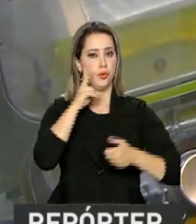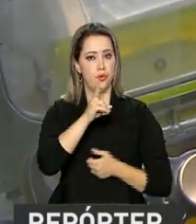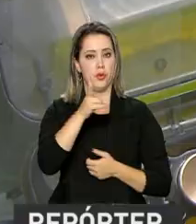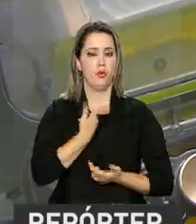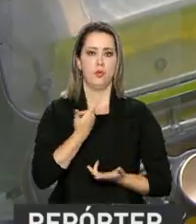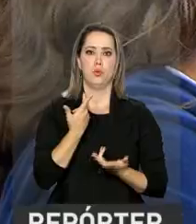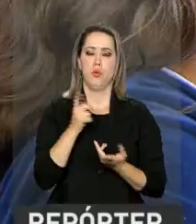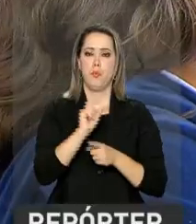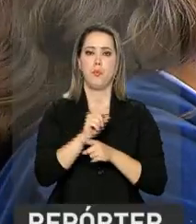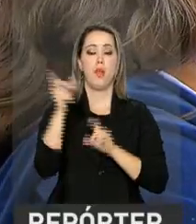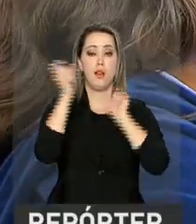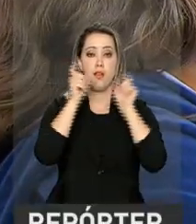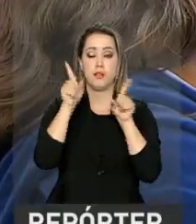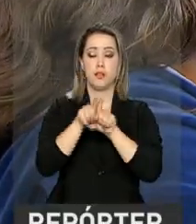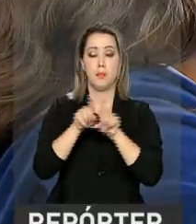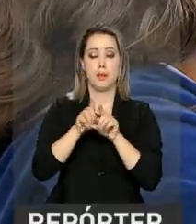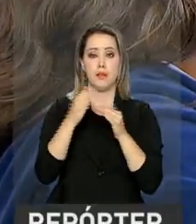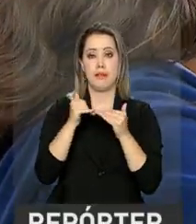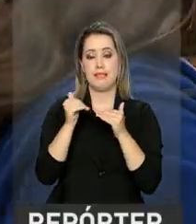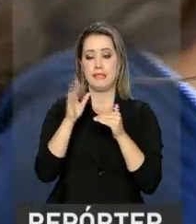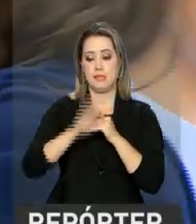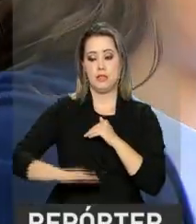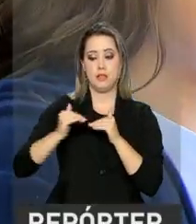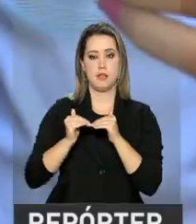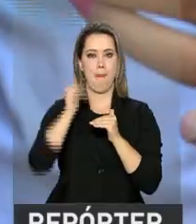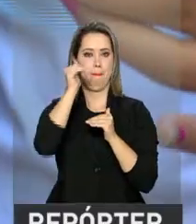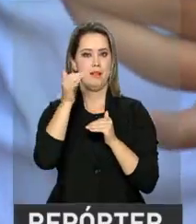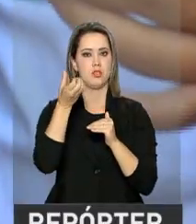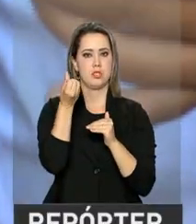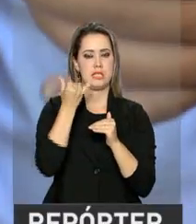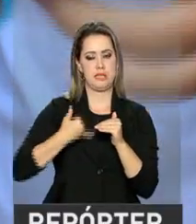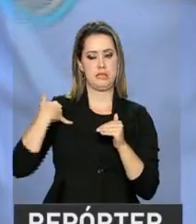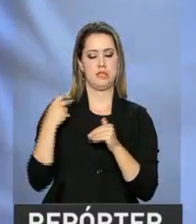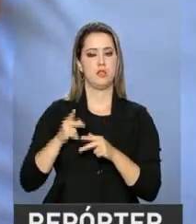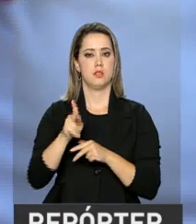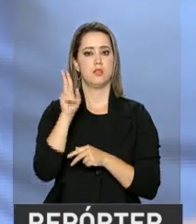Outro alerta importante para as crianças maiores de 6 anos que sejam sempre